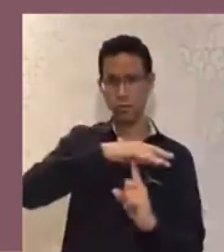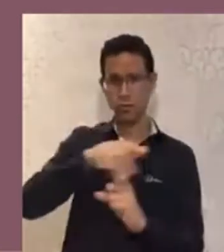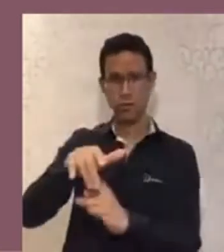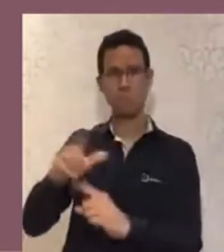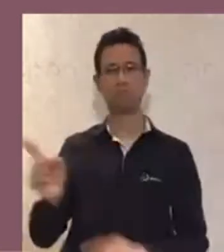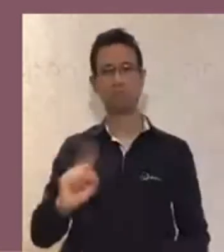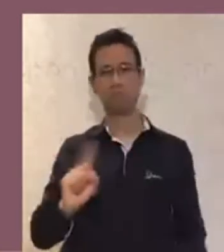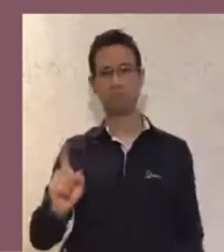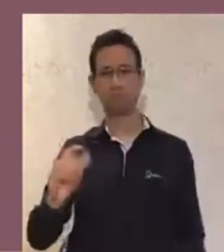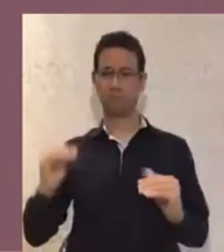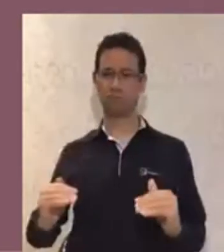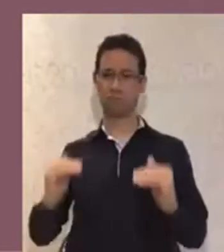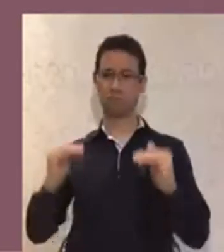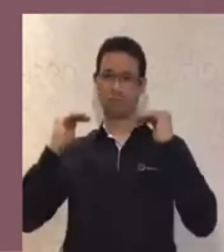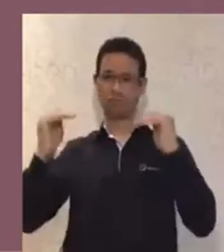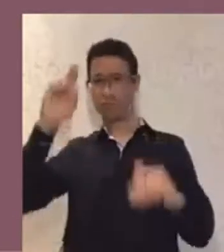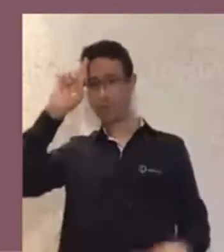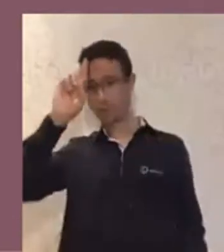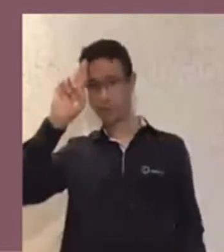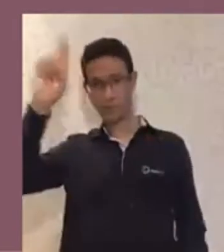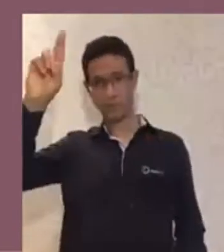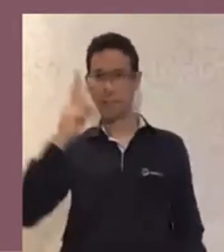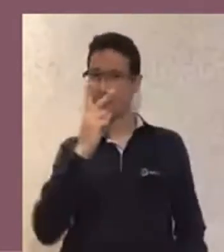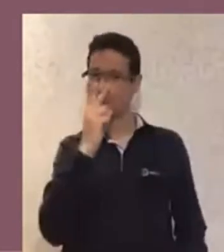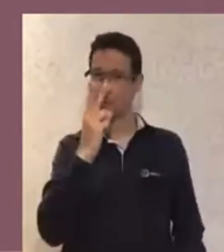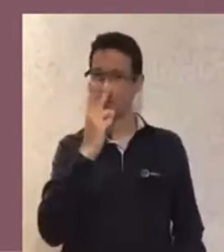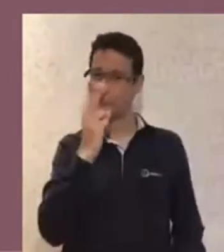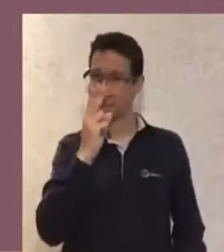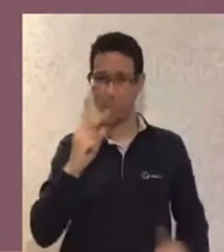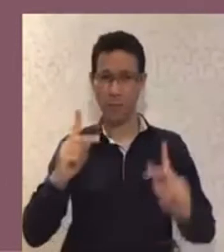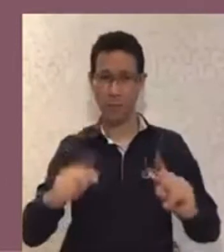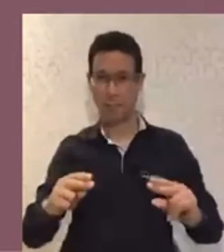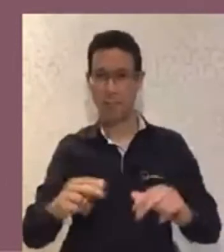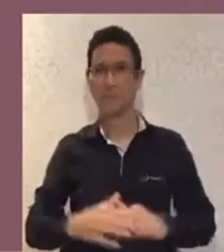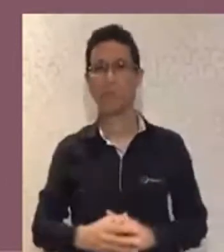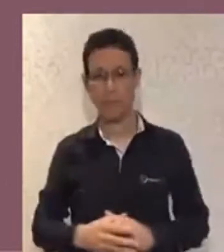natureza. Não é? A gente sabe que, inclusive,